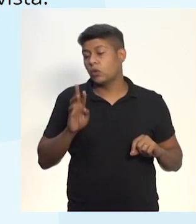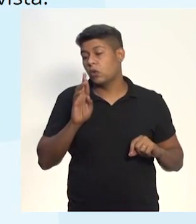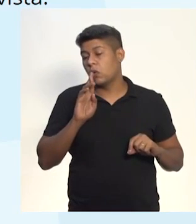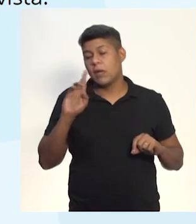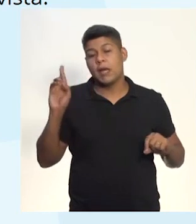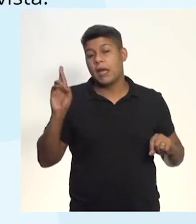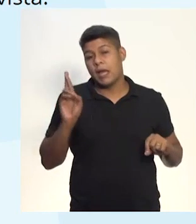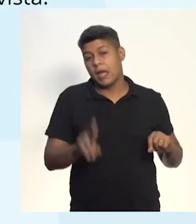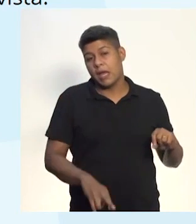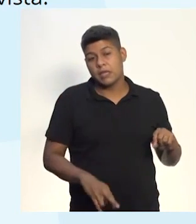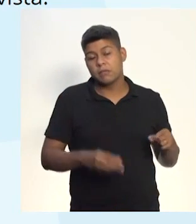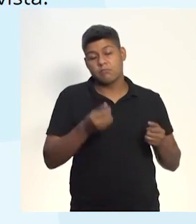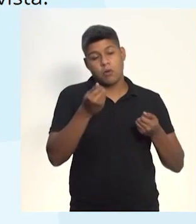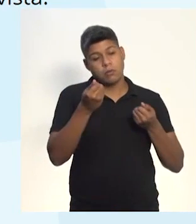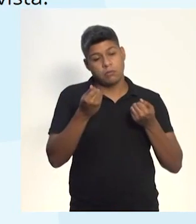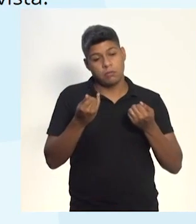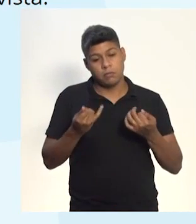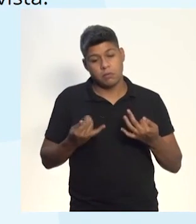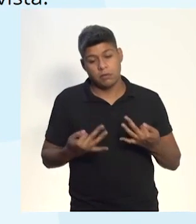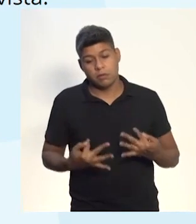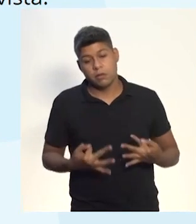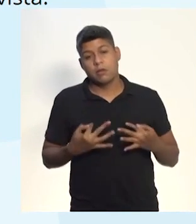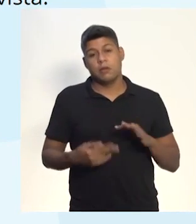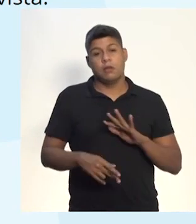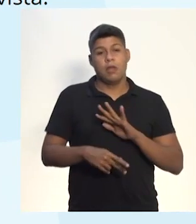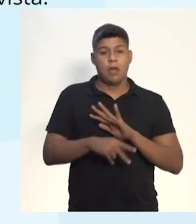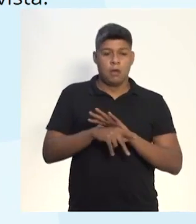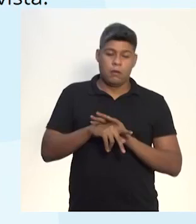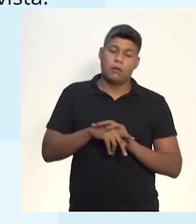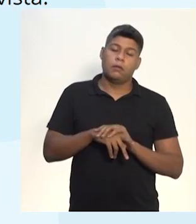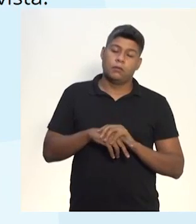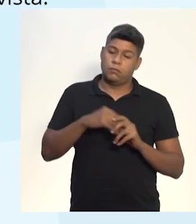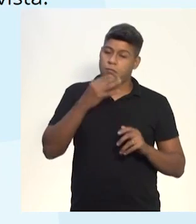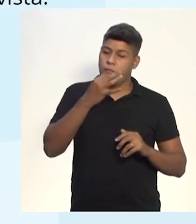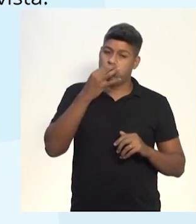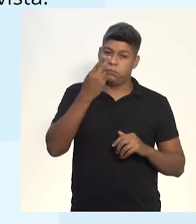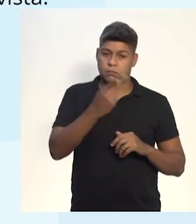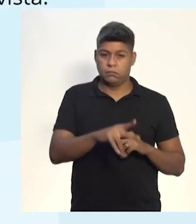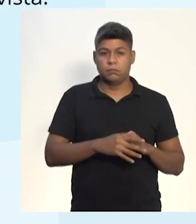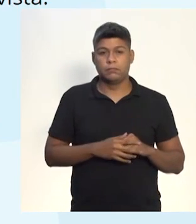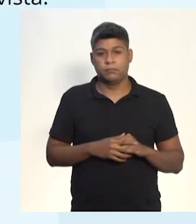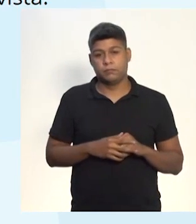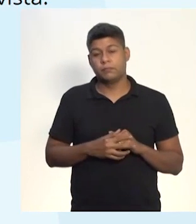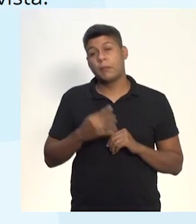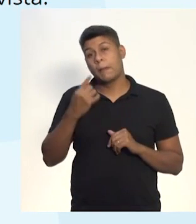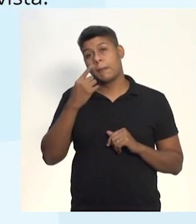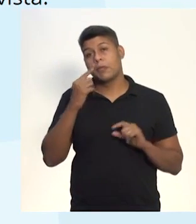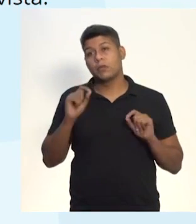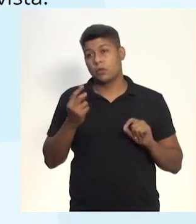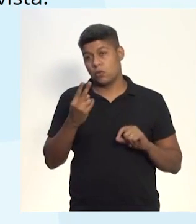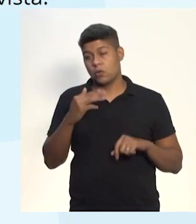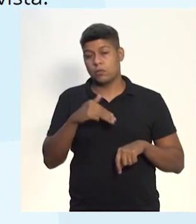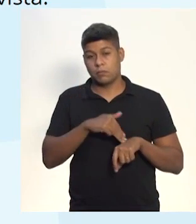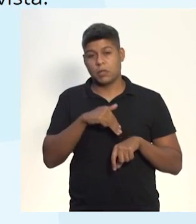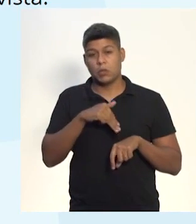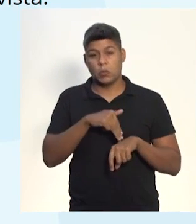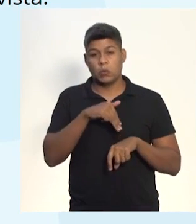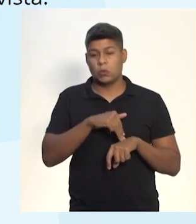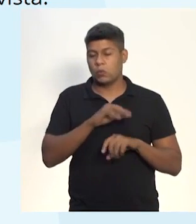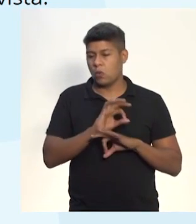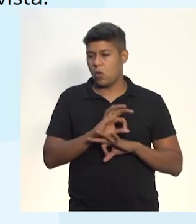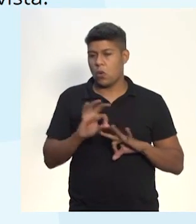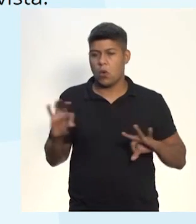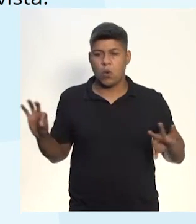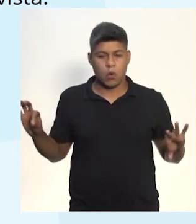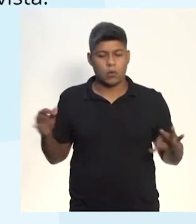resposta argumentada que embase o seu ponto de vista. Eu penso que 2 minutinhos já seria legal